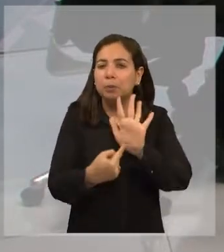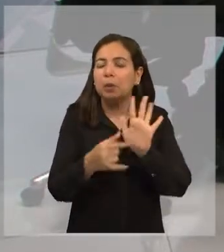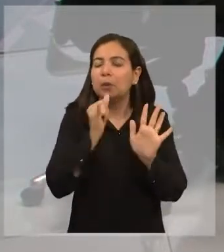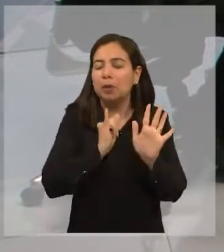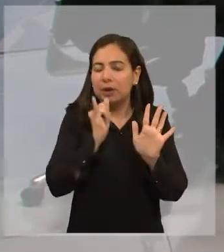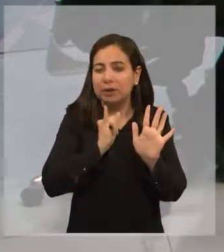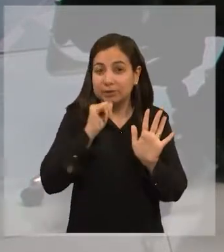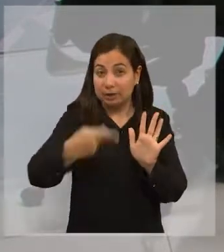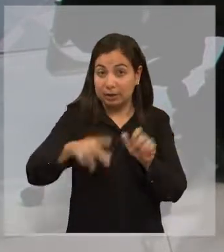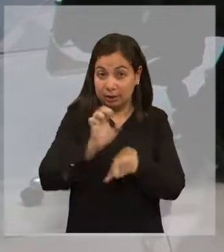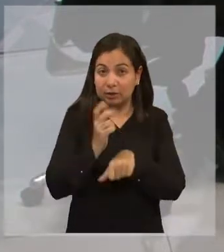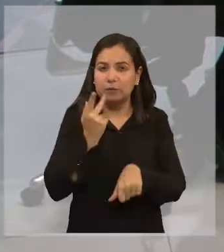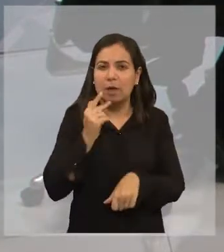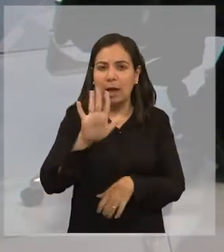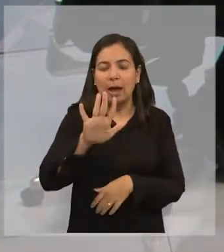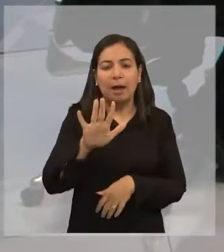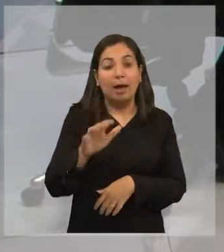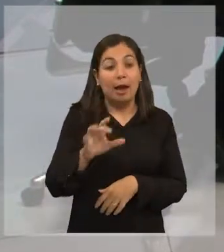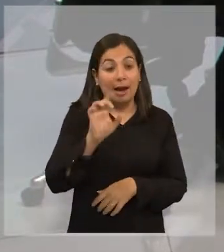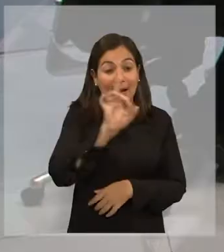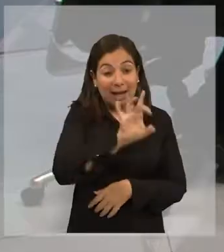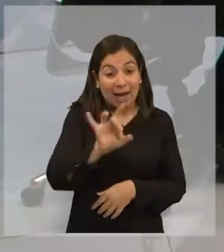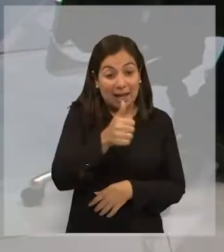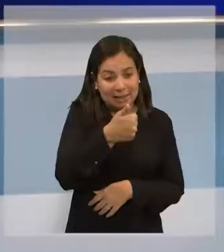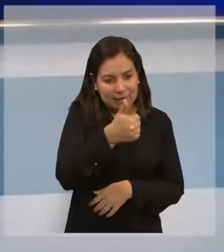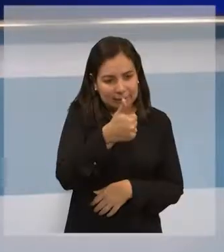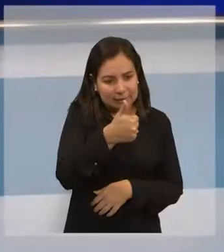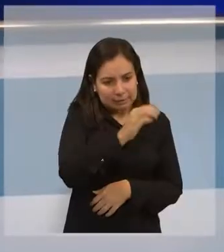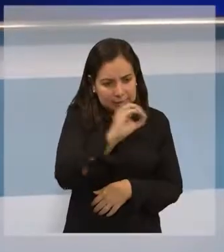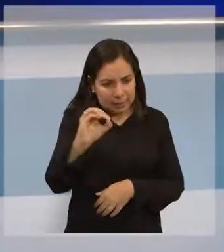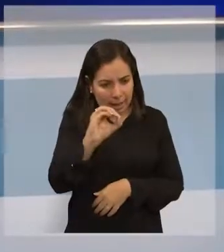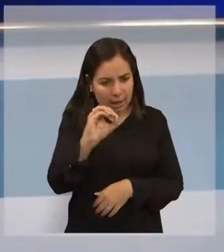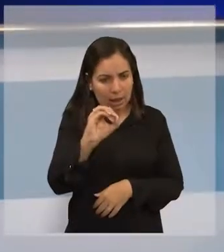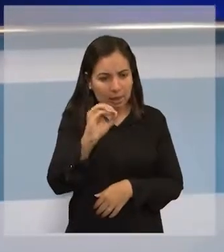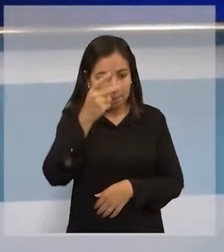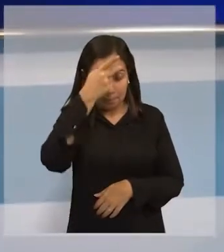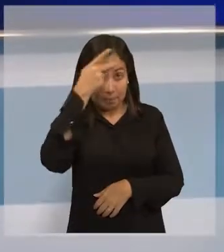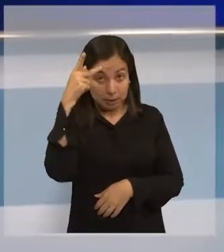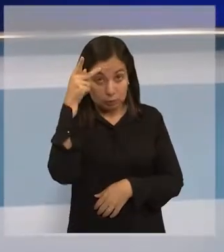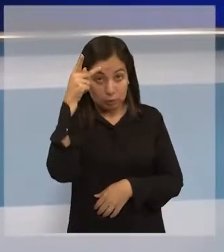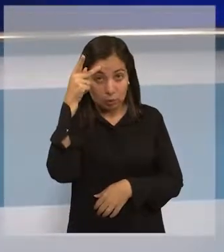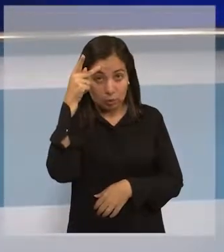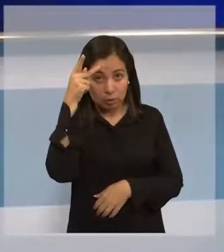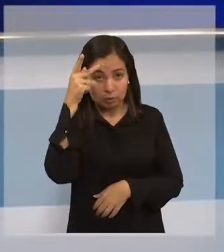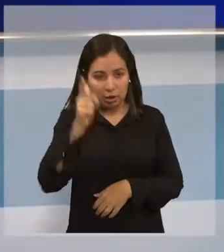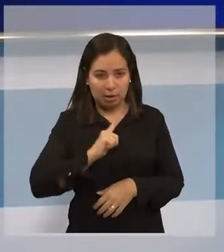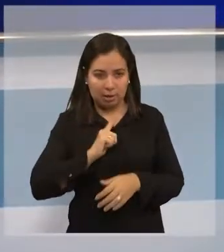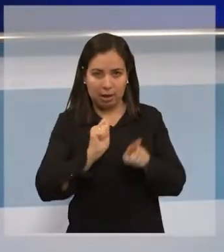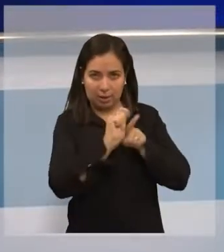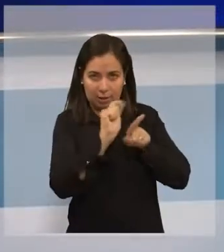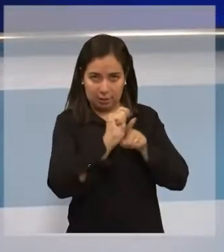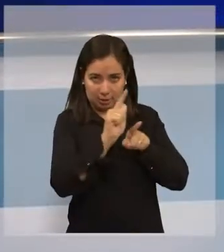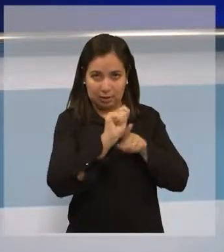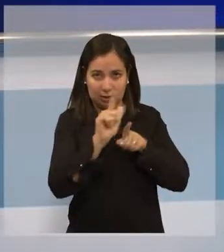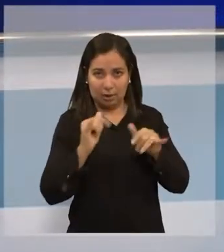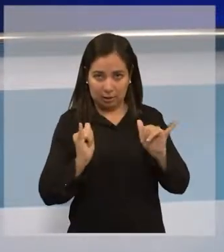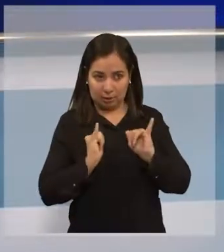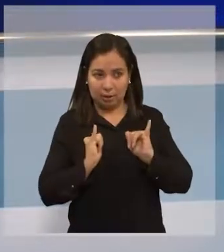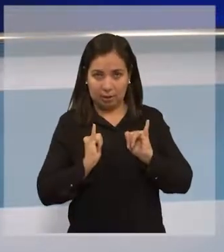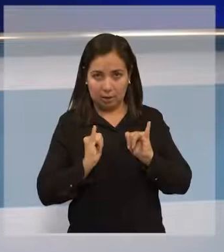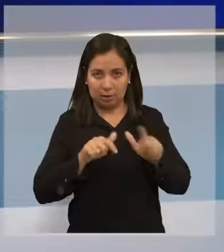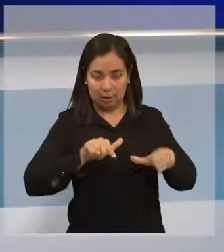Ceará. No Ceará, para cada 100 contribuintes, ou seja, para 100 pessoas produtivas, hoje